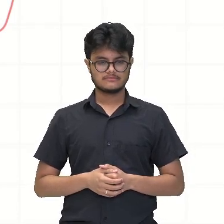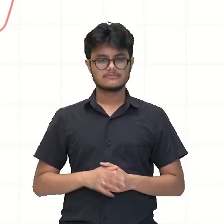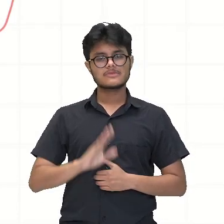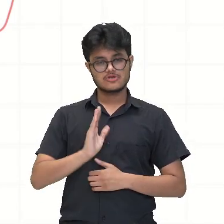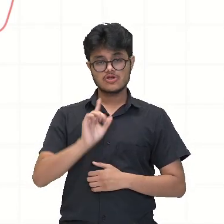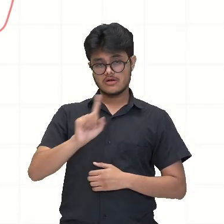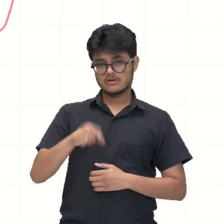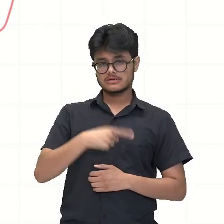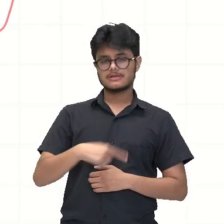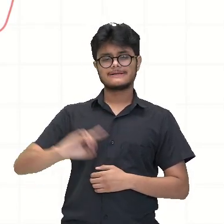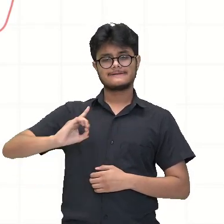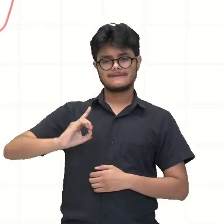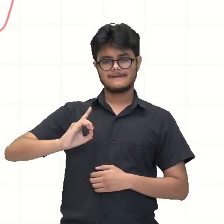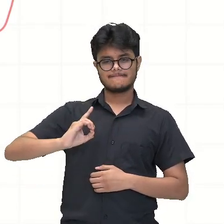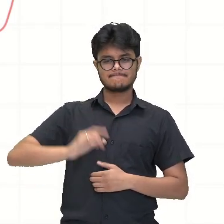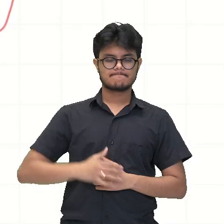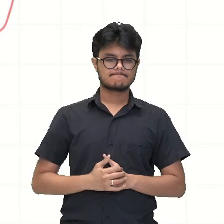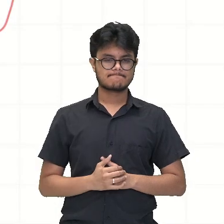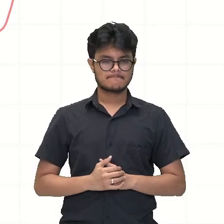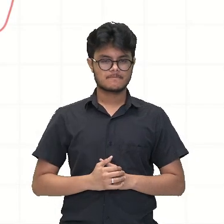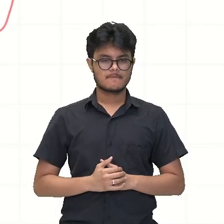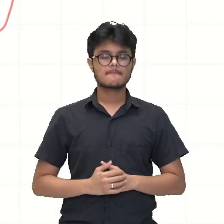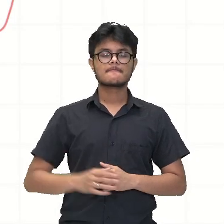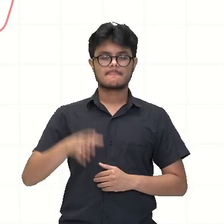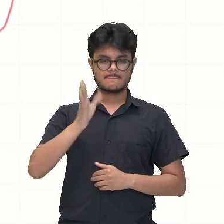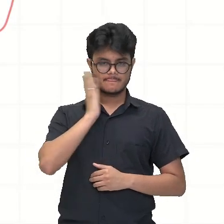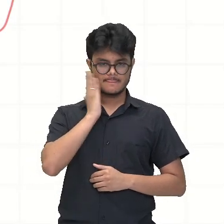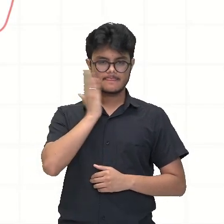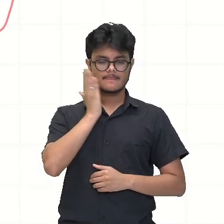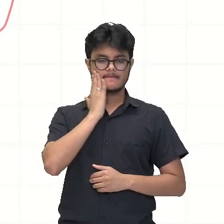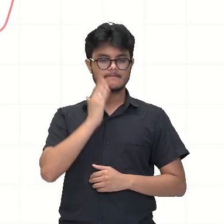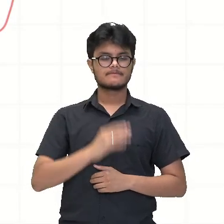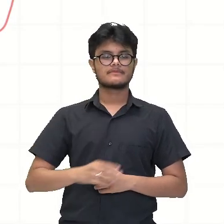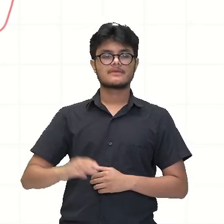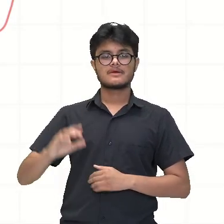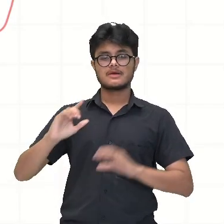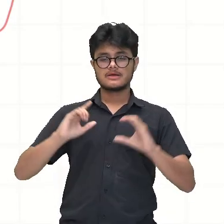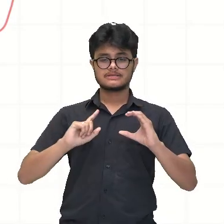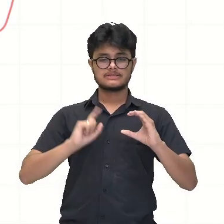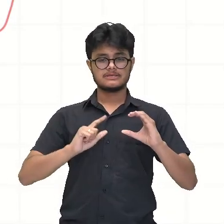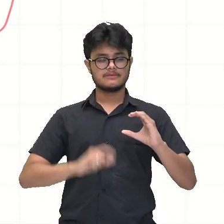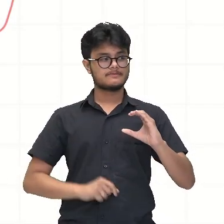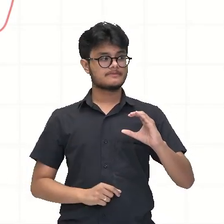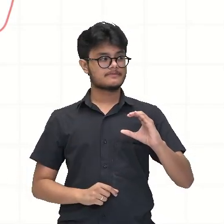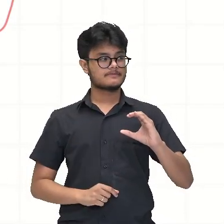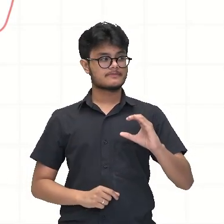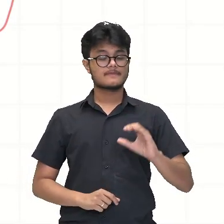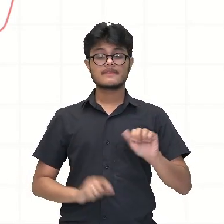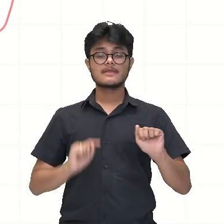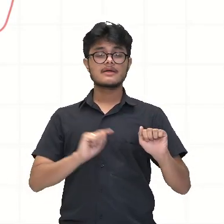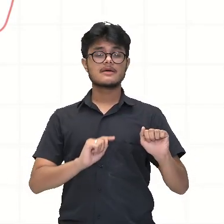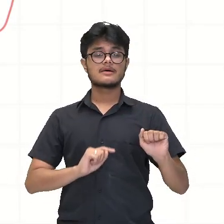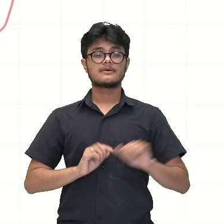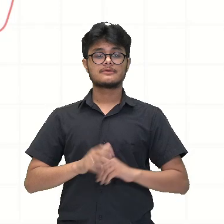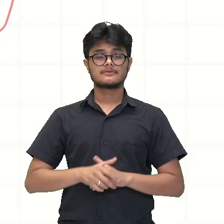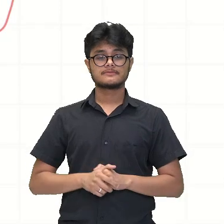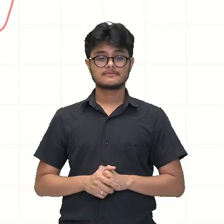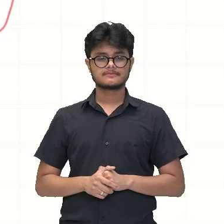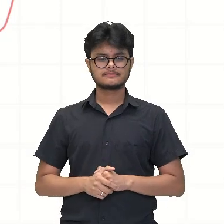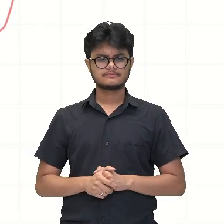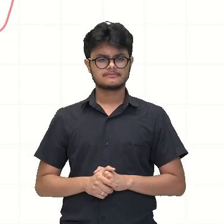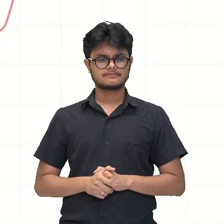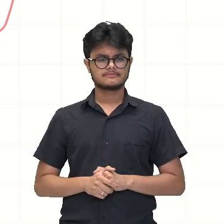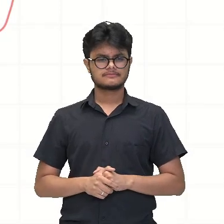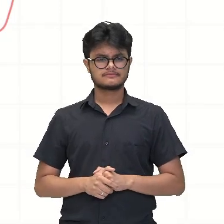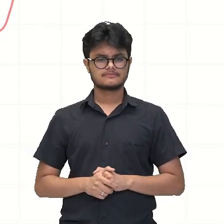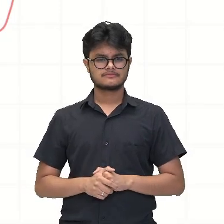essa letra d, né? E a gente já saberia que a resposta é a letra C. E para saber essa letra A gente aplicaria aqui no x,